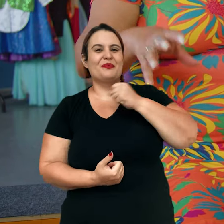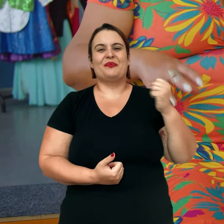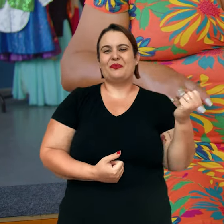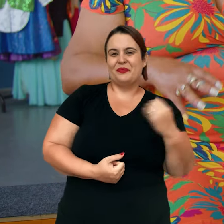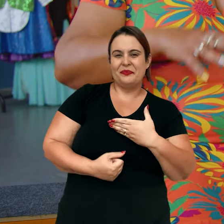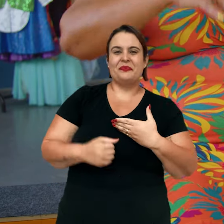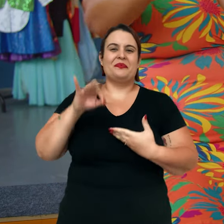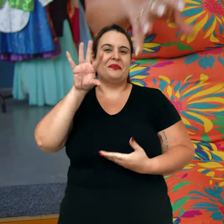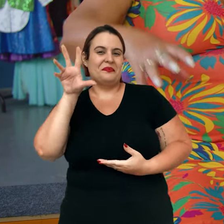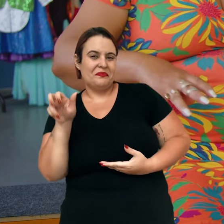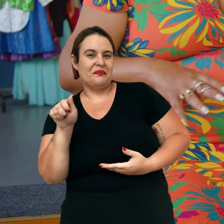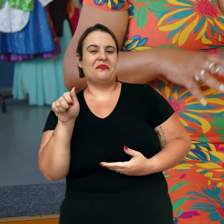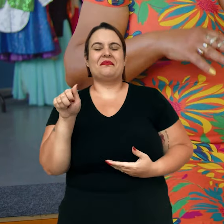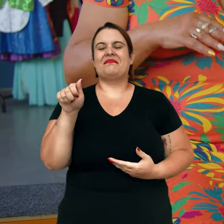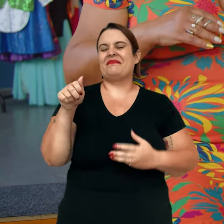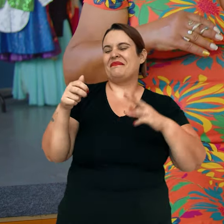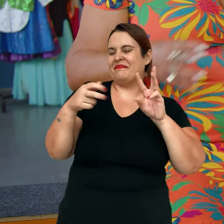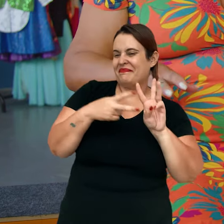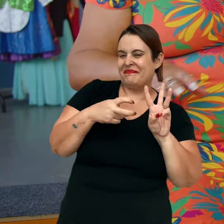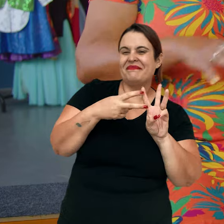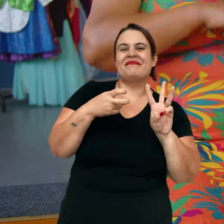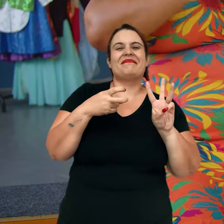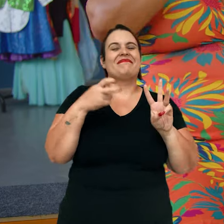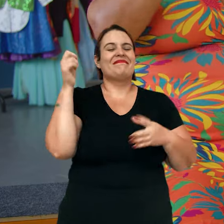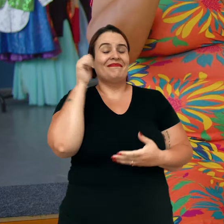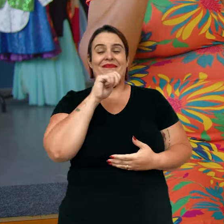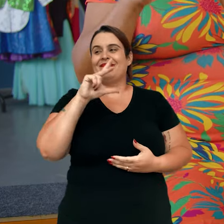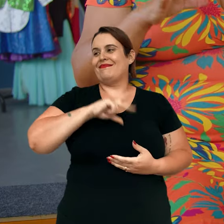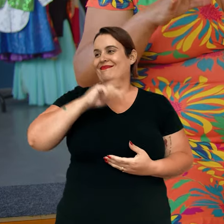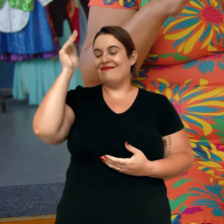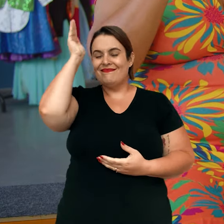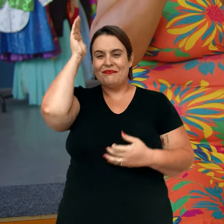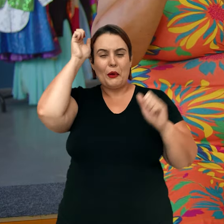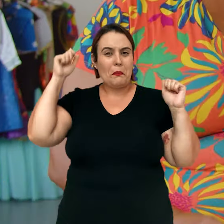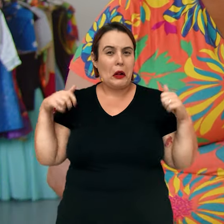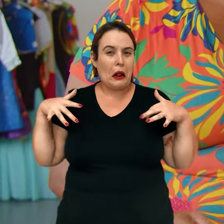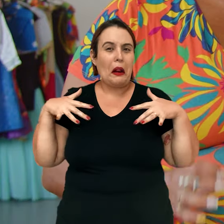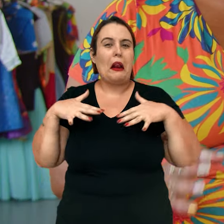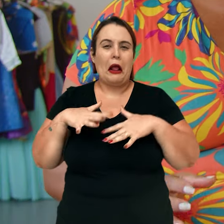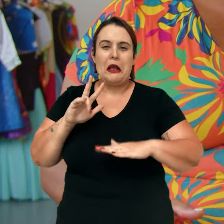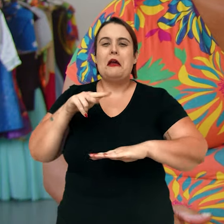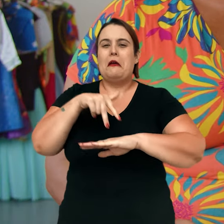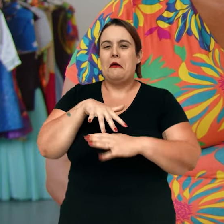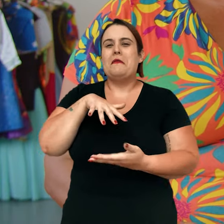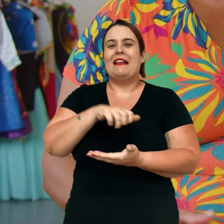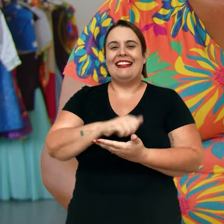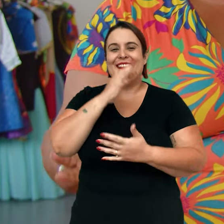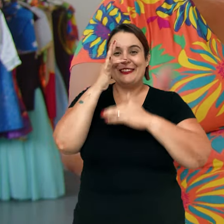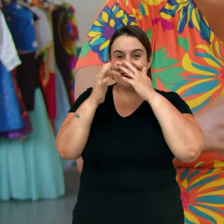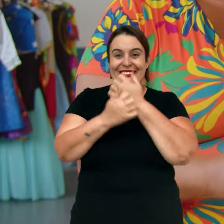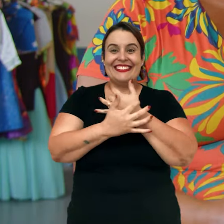velho, novo, afro, indígena, mulheres. Nossa, aquele Sesc nunca teve tão bem